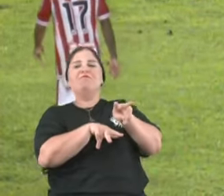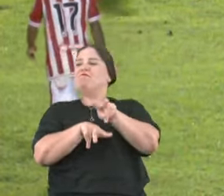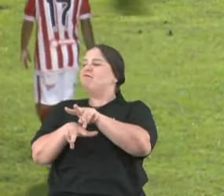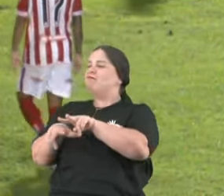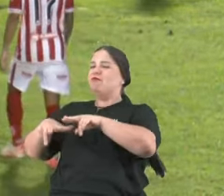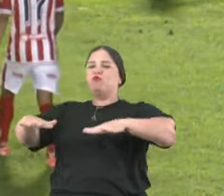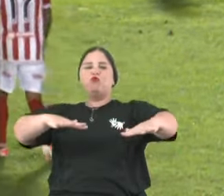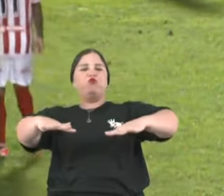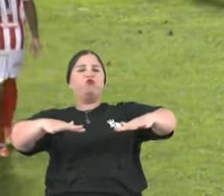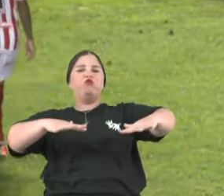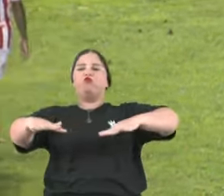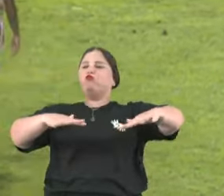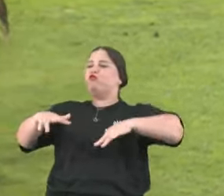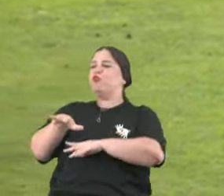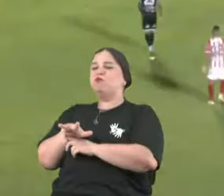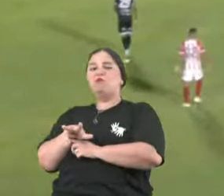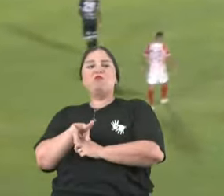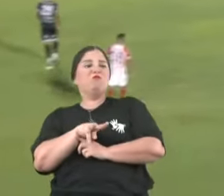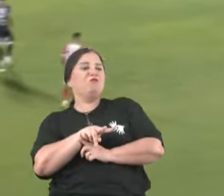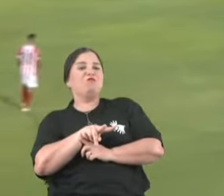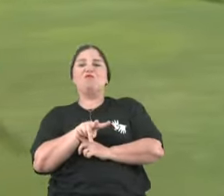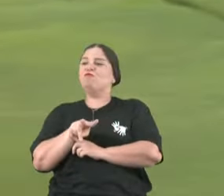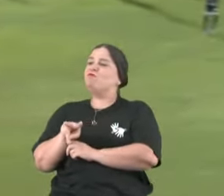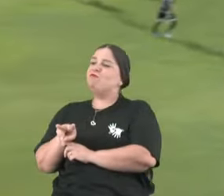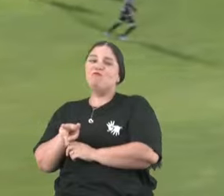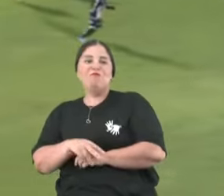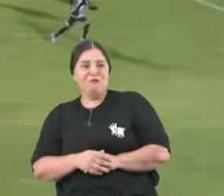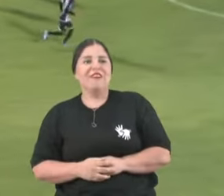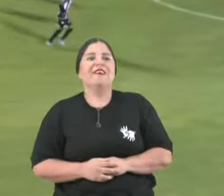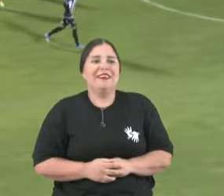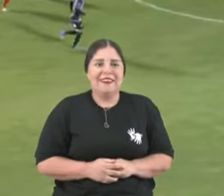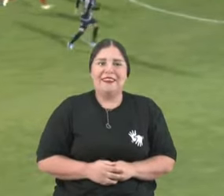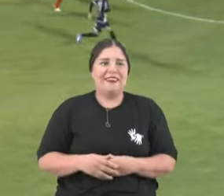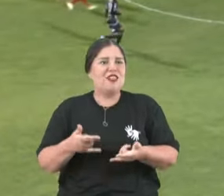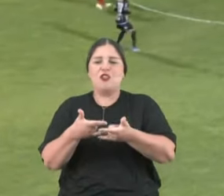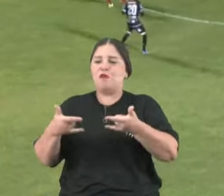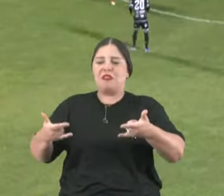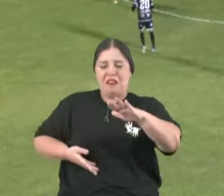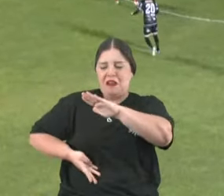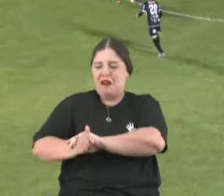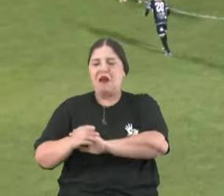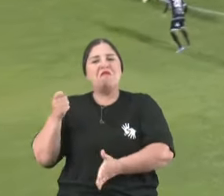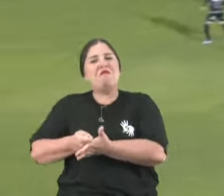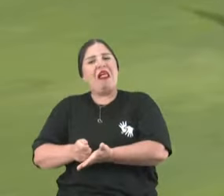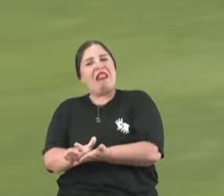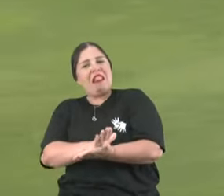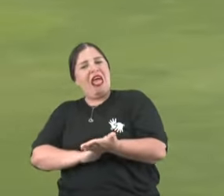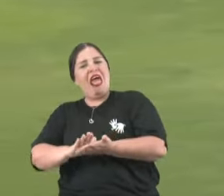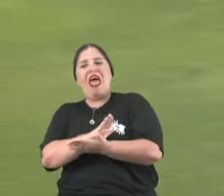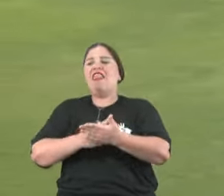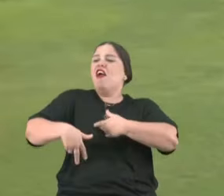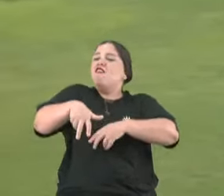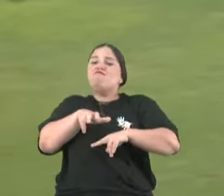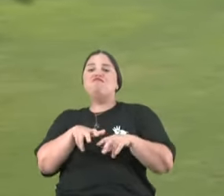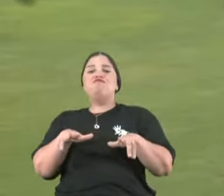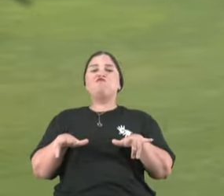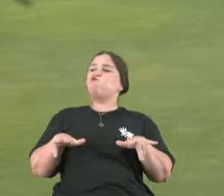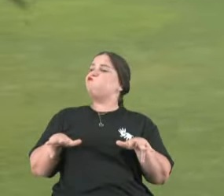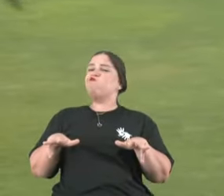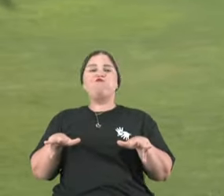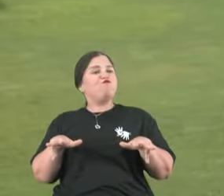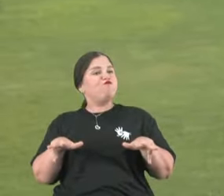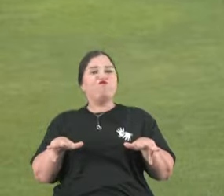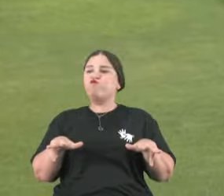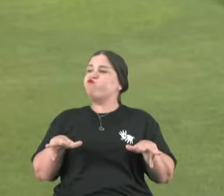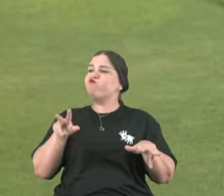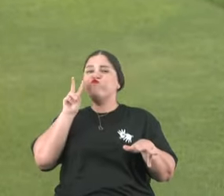Um ingresso desse todo mundo quer, não quer não? Um ingresso desse para acompanhar o jogo da beirinha ali. É. Só ele e Paulo Lira tem.